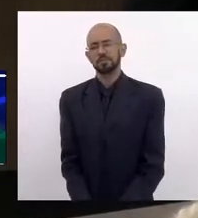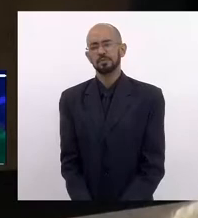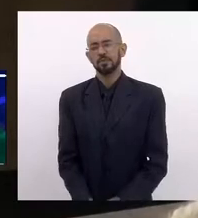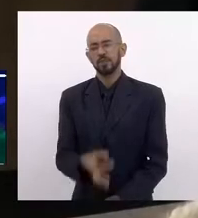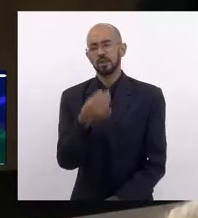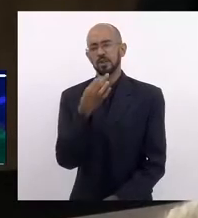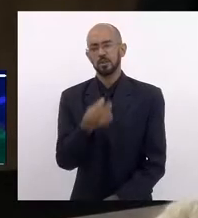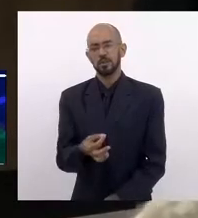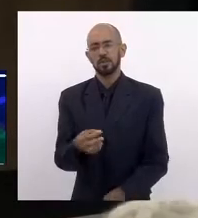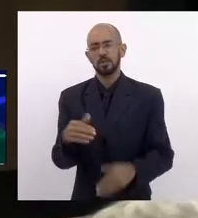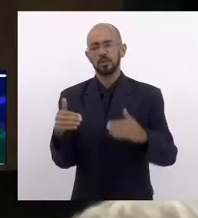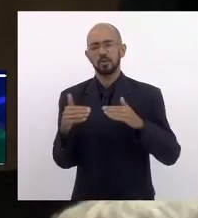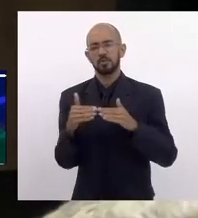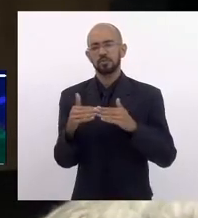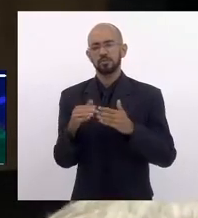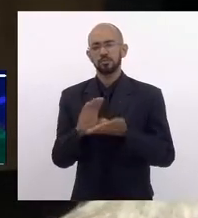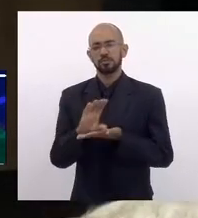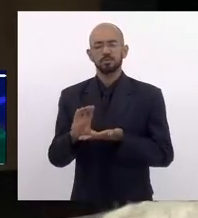é pela